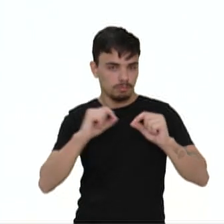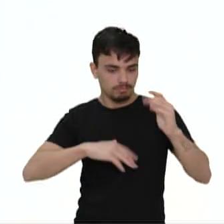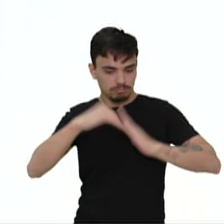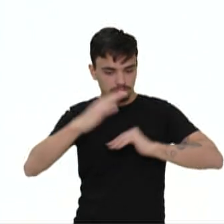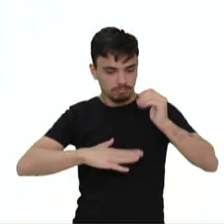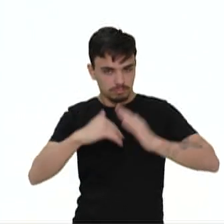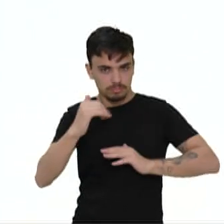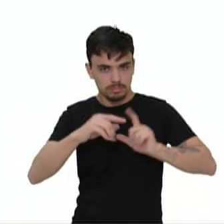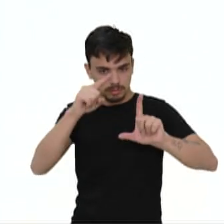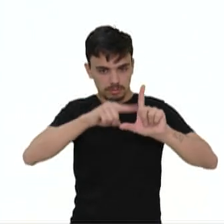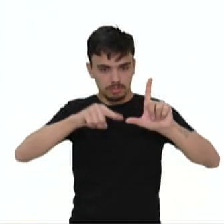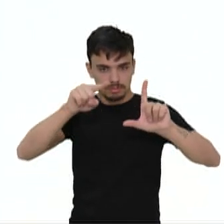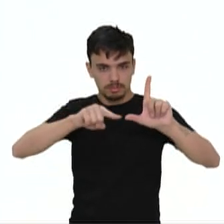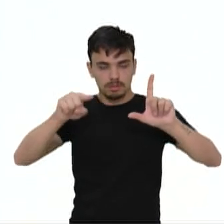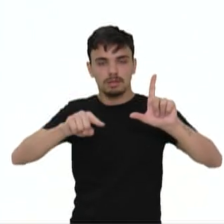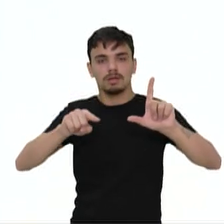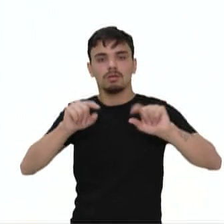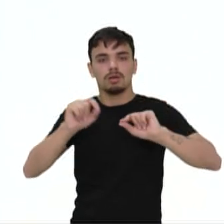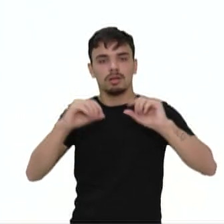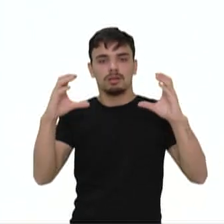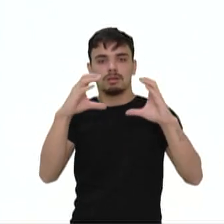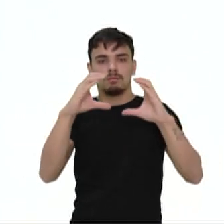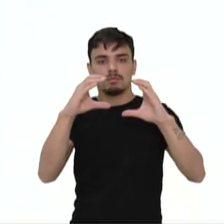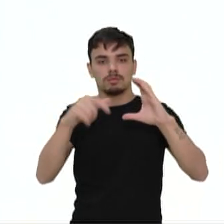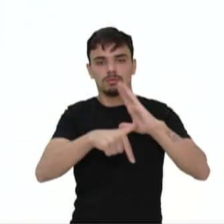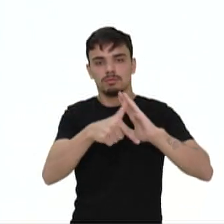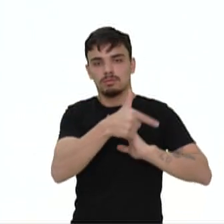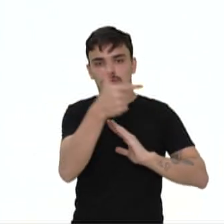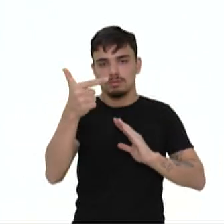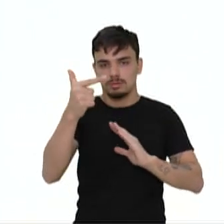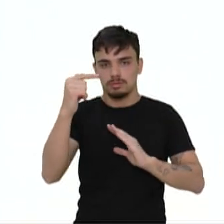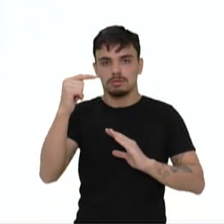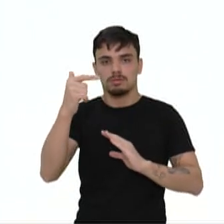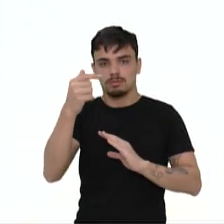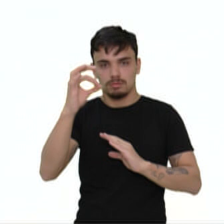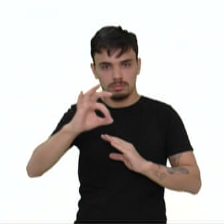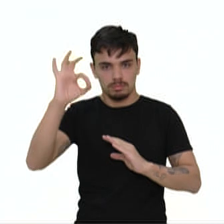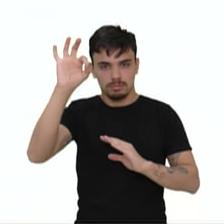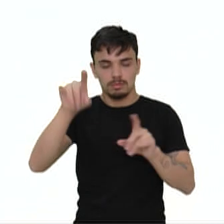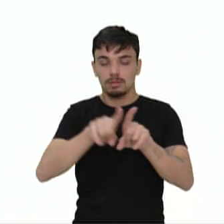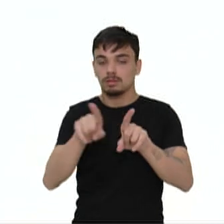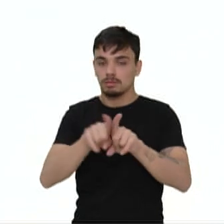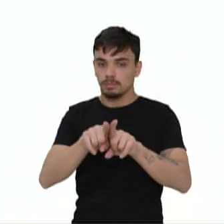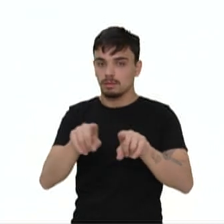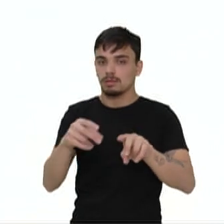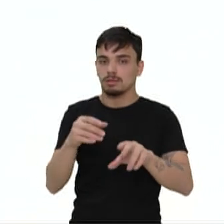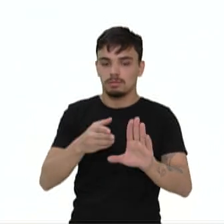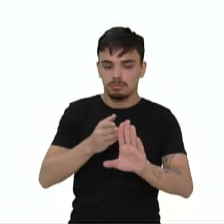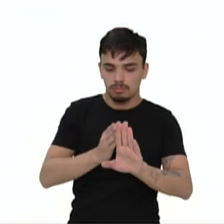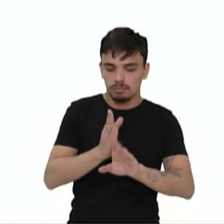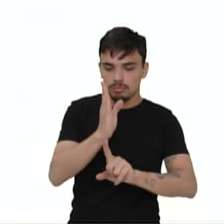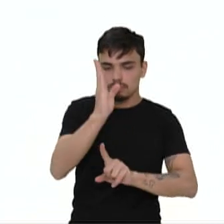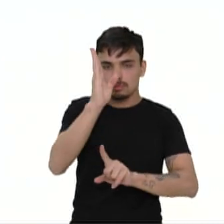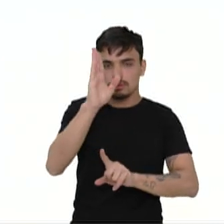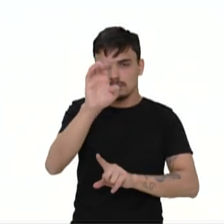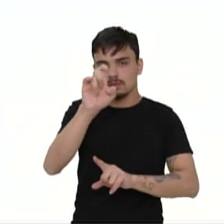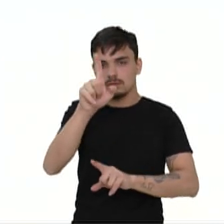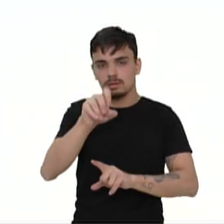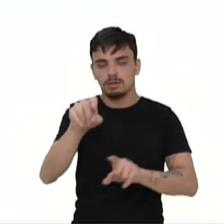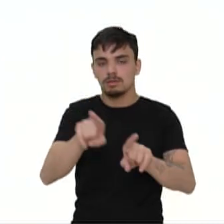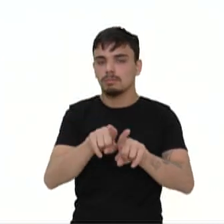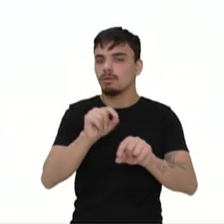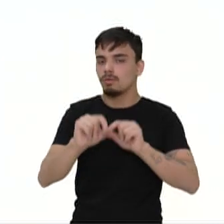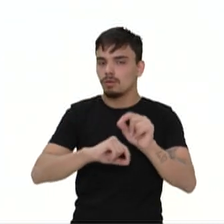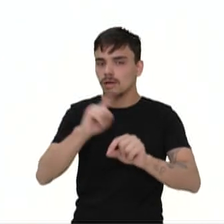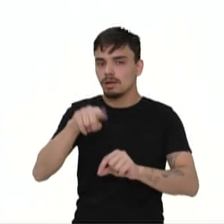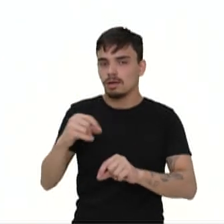da função quadrática, né? A partir sempre aí, utilizando essa ideia do eixo de simetria, e nesse caso para a gente o que é importante é o